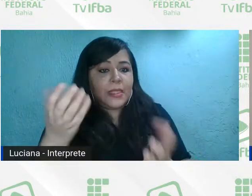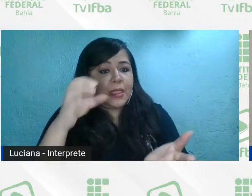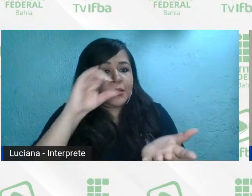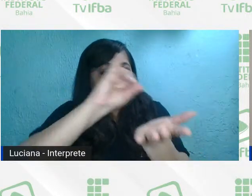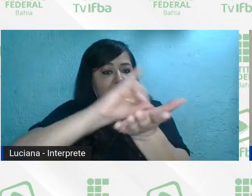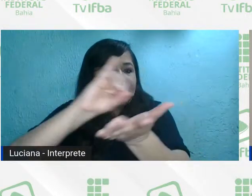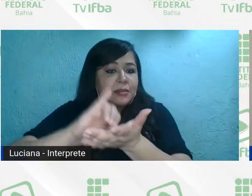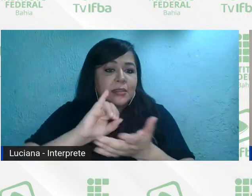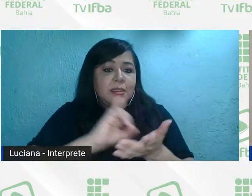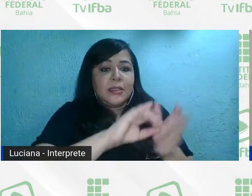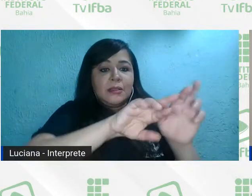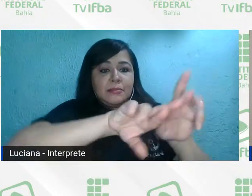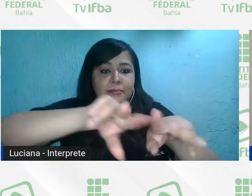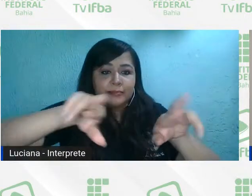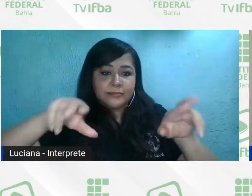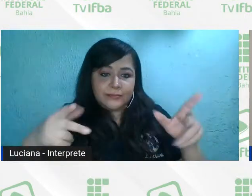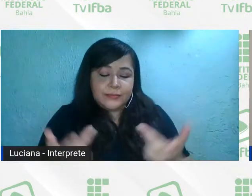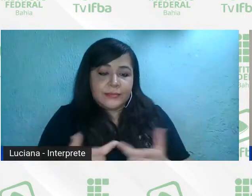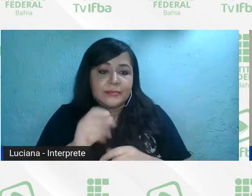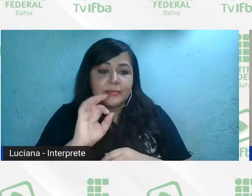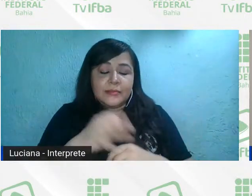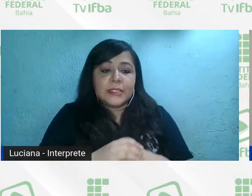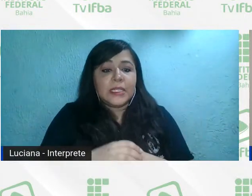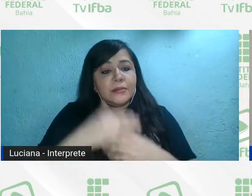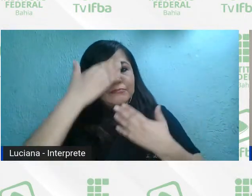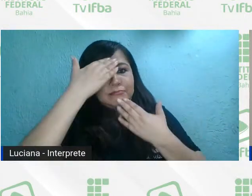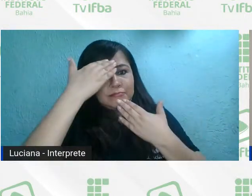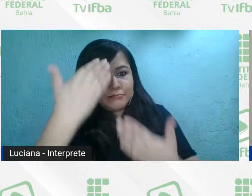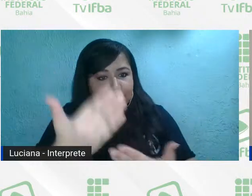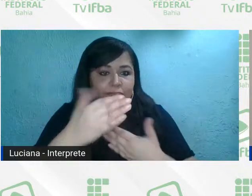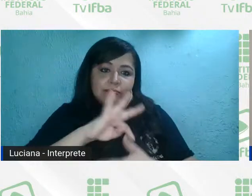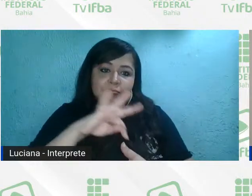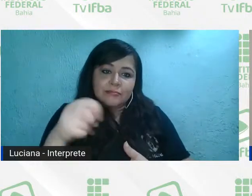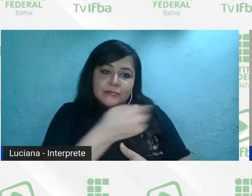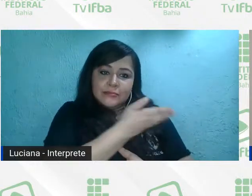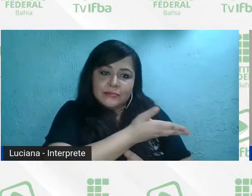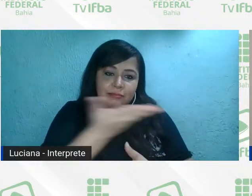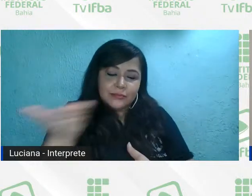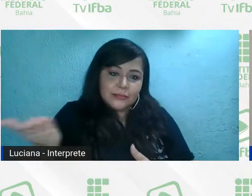de agradecer a todos e todas que se mantiveram aqui presente